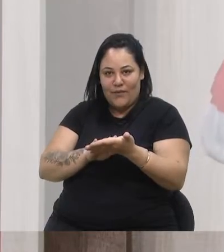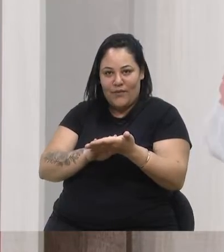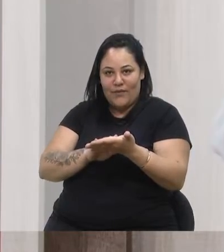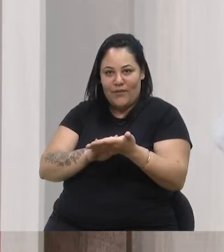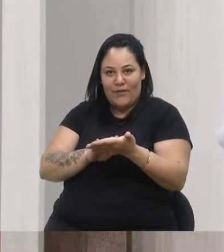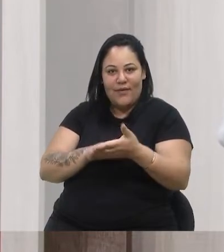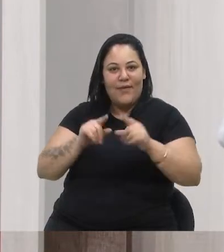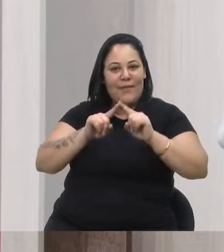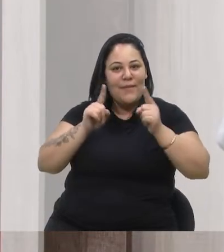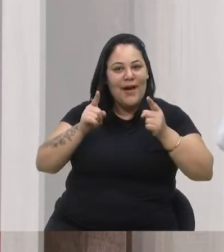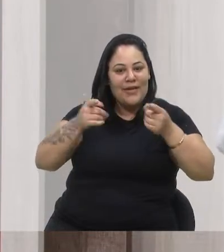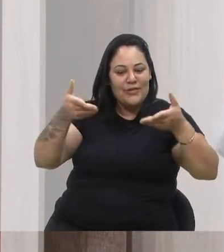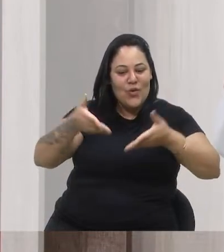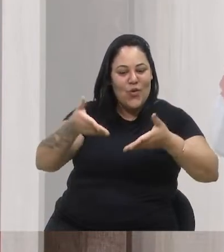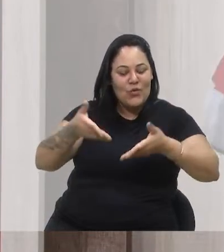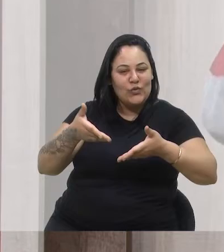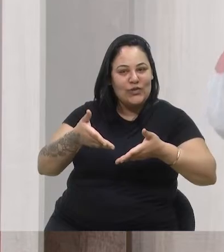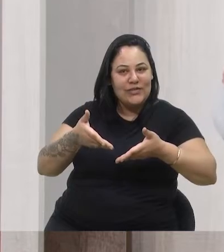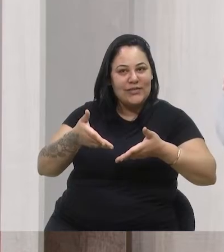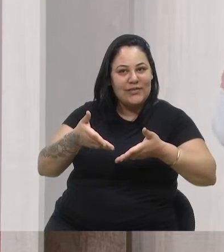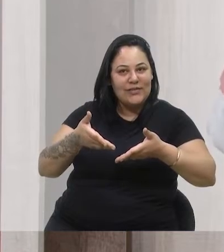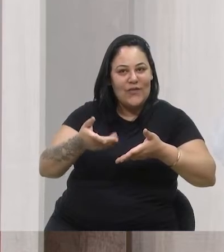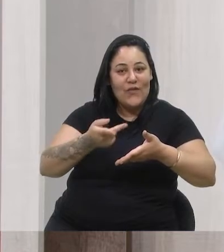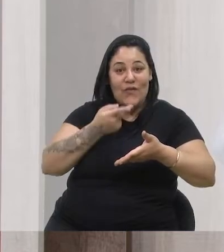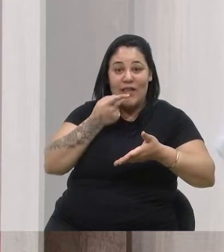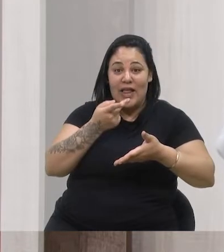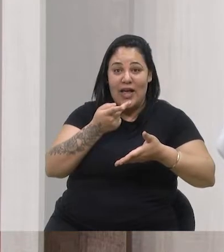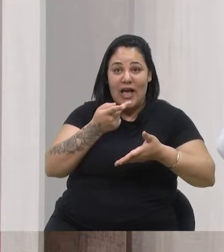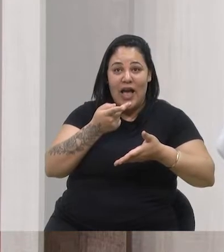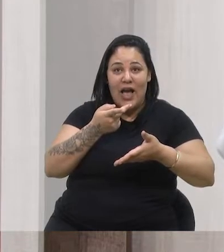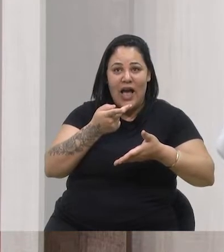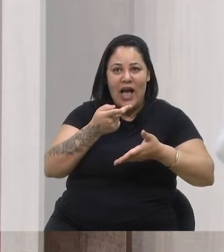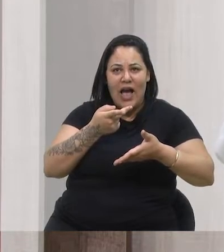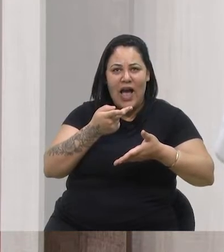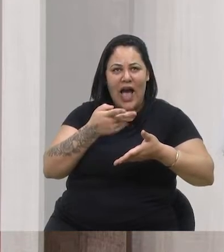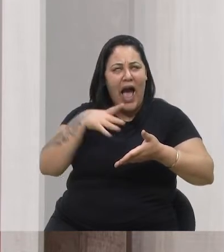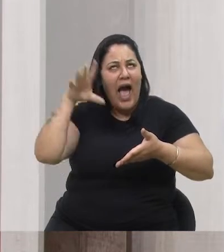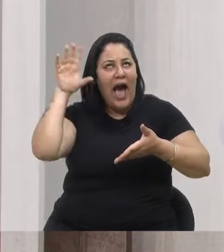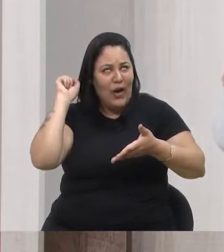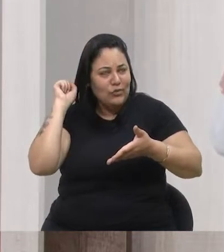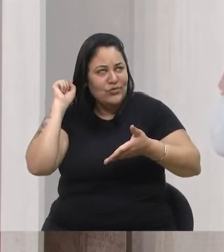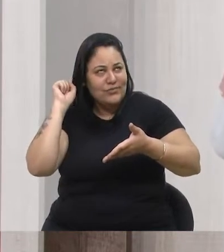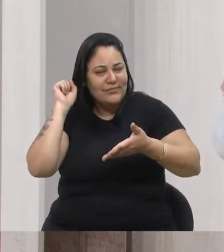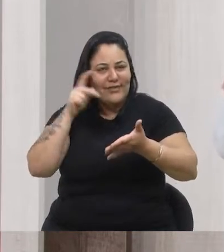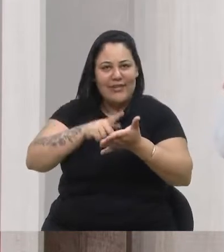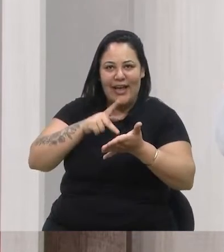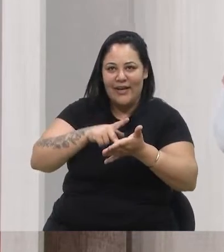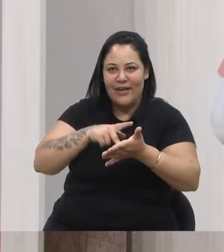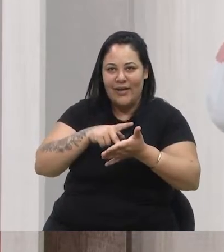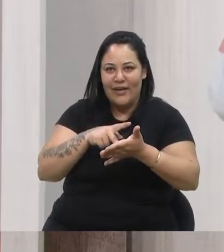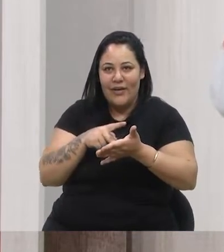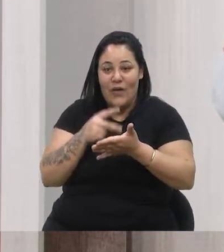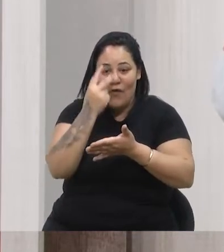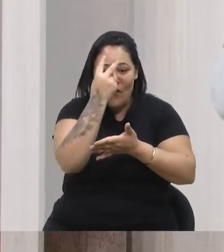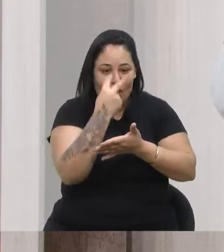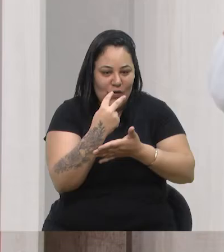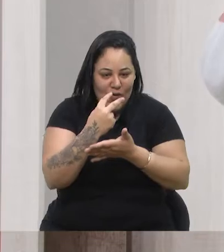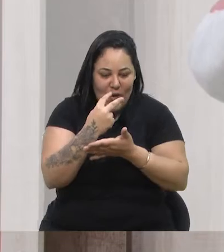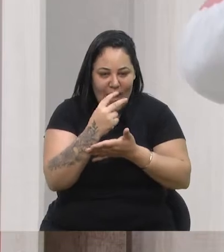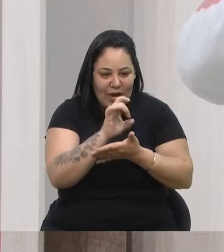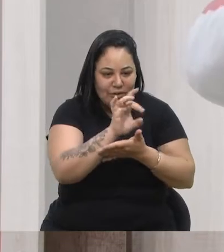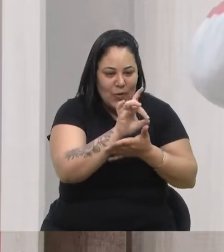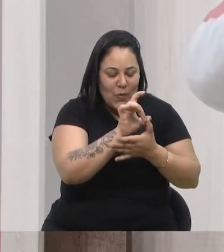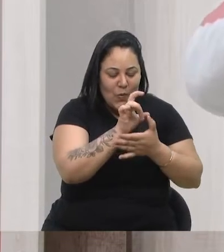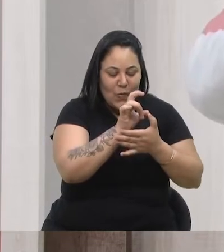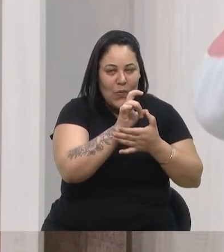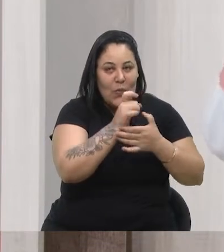e-books, como já fizemos, mas hoje é um formato audiovisual, não, áudio propriamente dito, porque o visual é basicamente